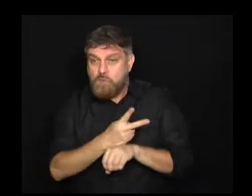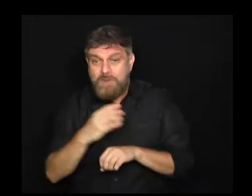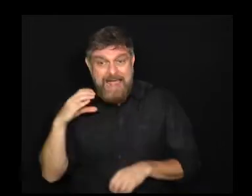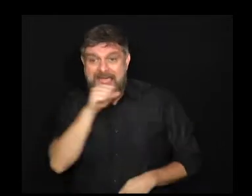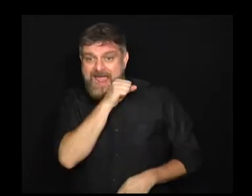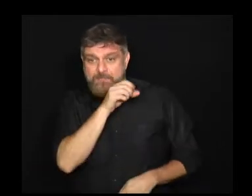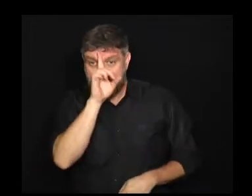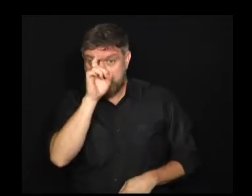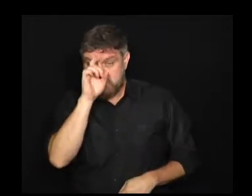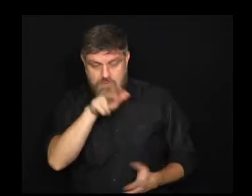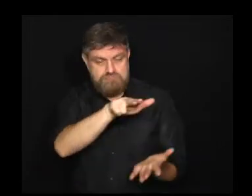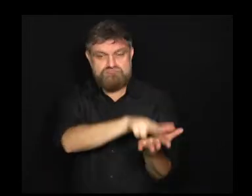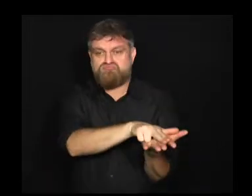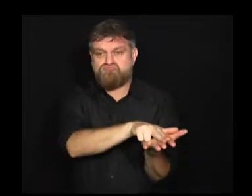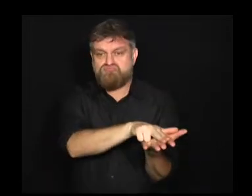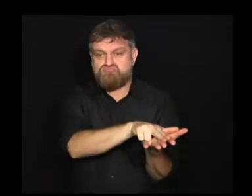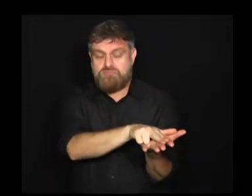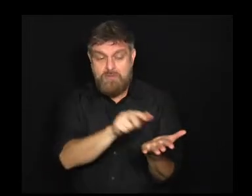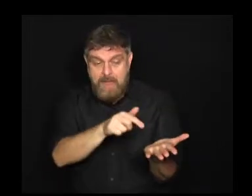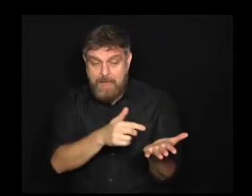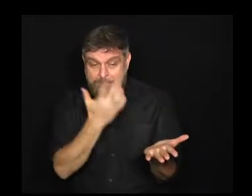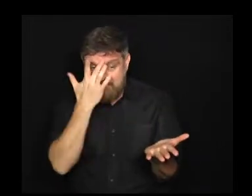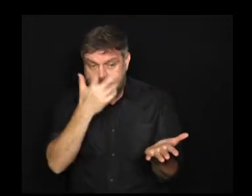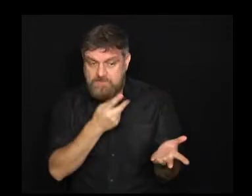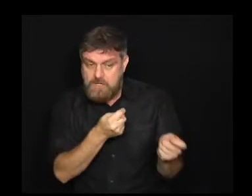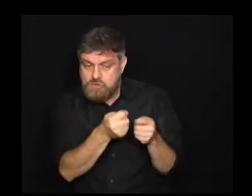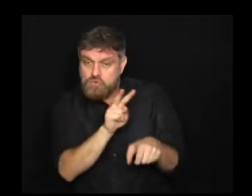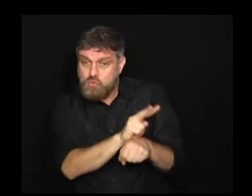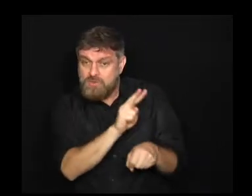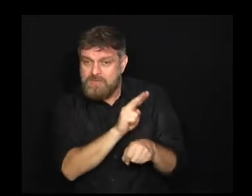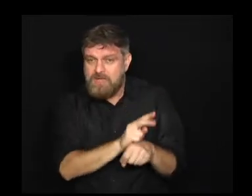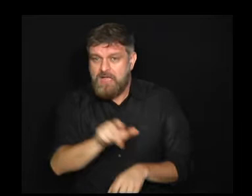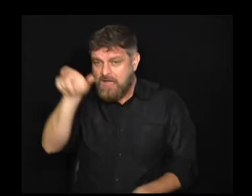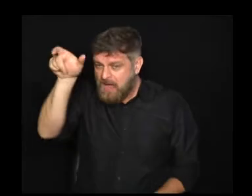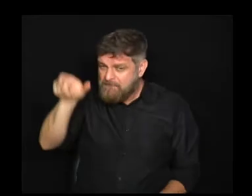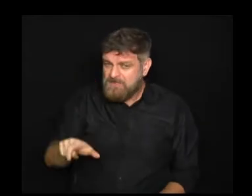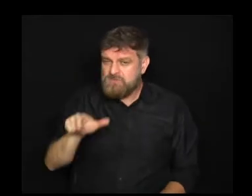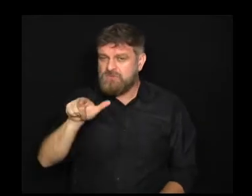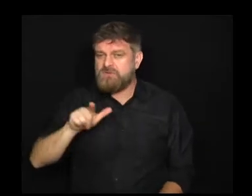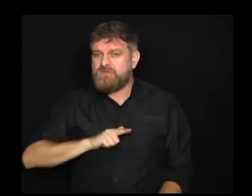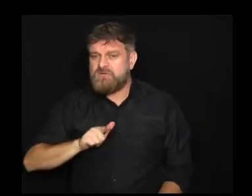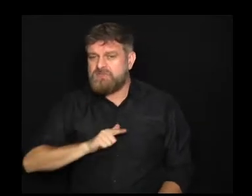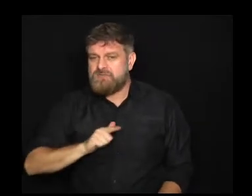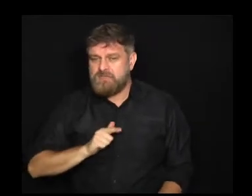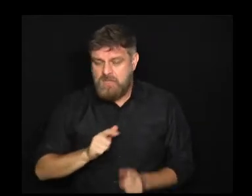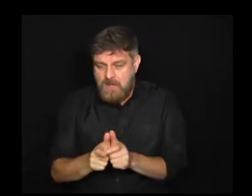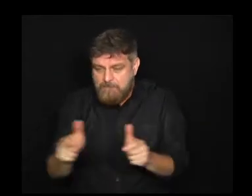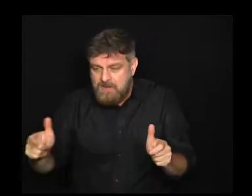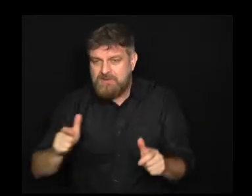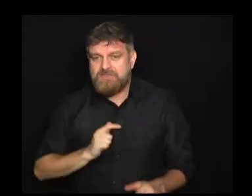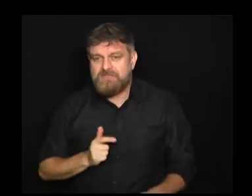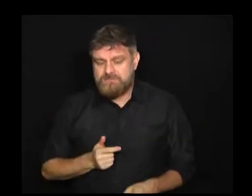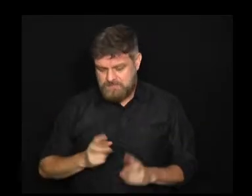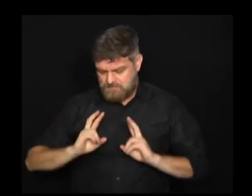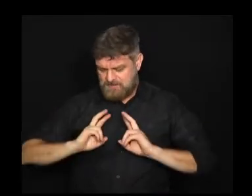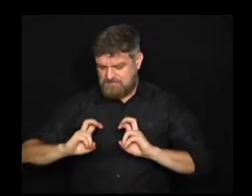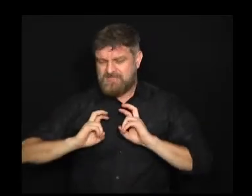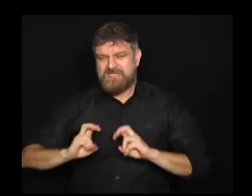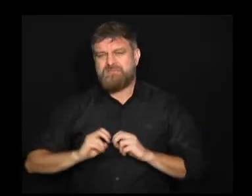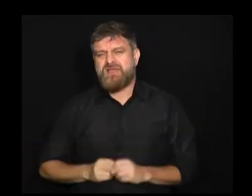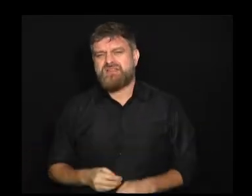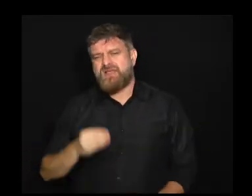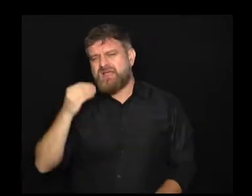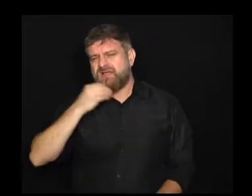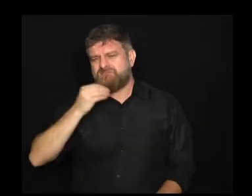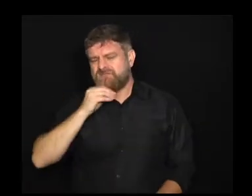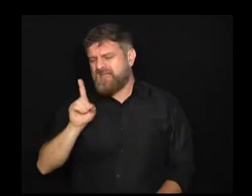hospital e é internado. Então, é mais fácil controlar. Pacientes que têm uma grande proporção de pacientes que têm sintomas mais brandos, a chance